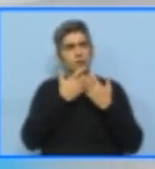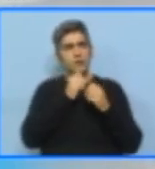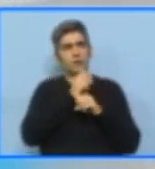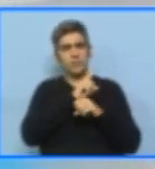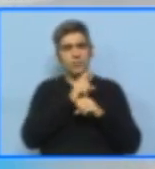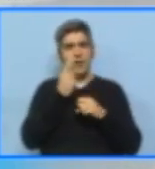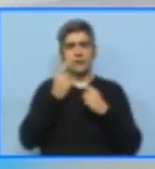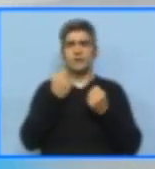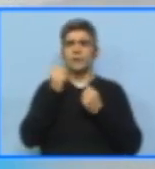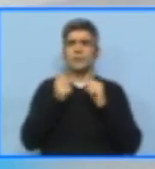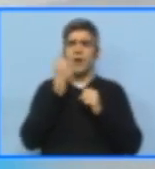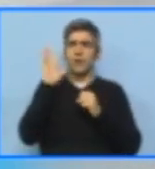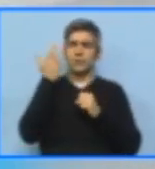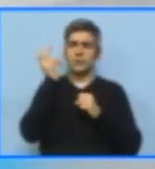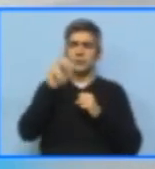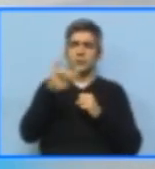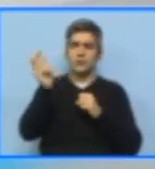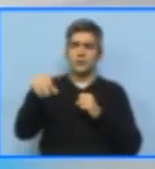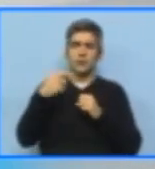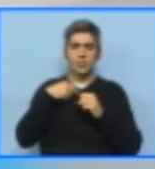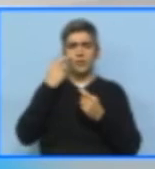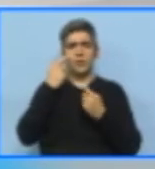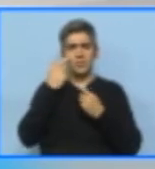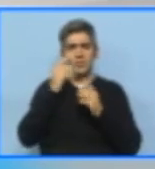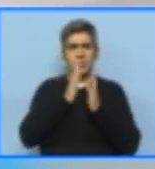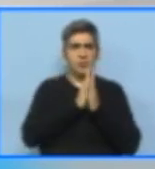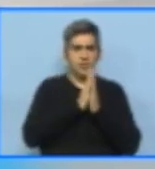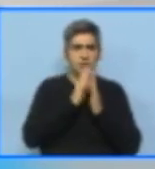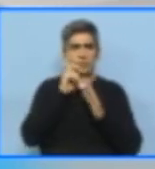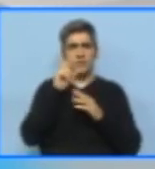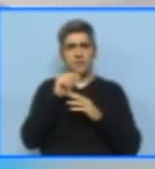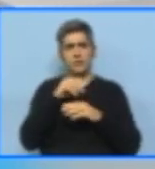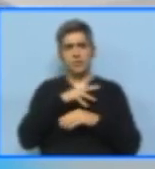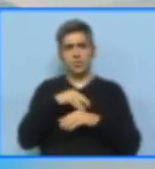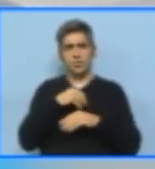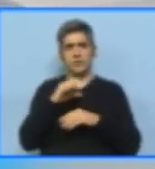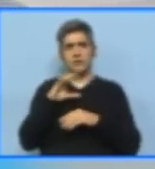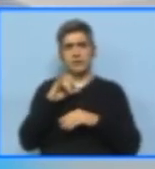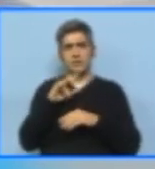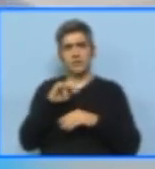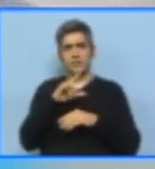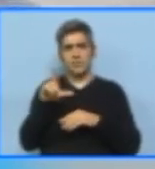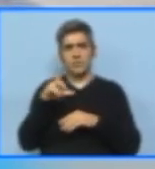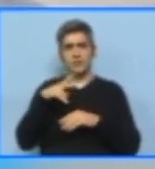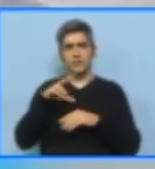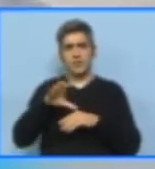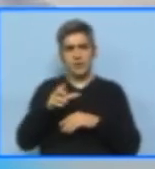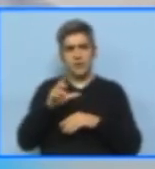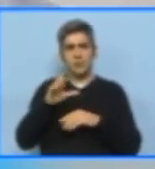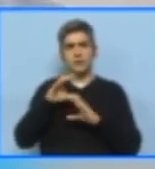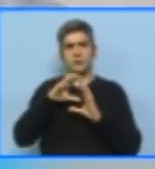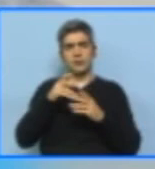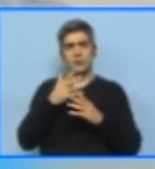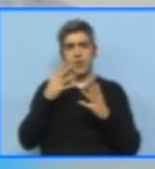acontece em movimentos que nós conhecemos da Igreja e do mundo civil, do país e da nação. A